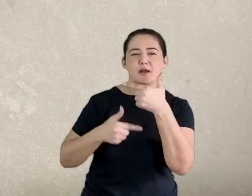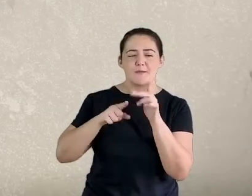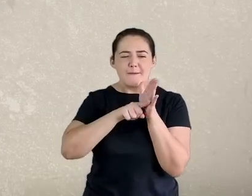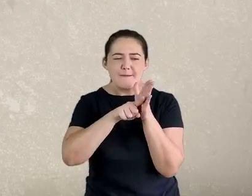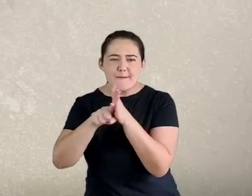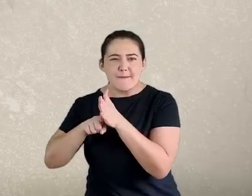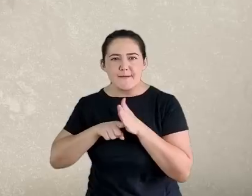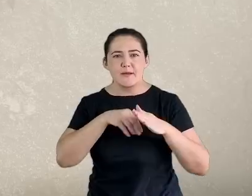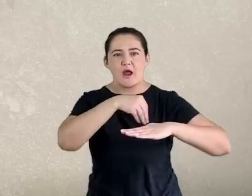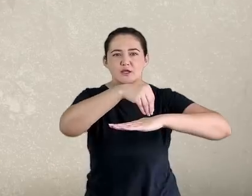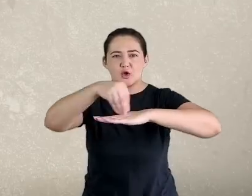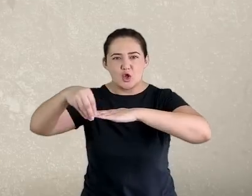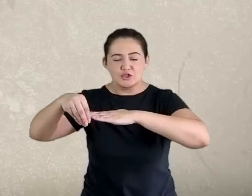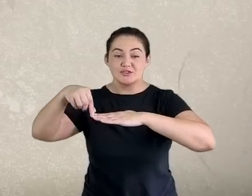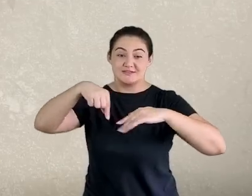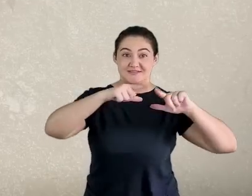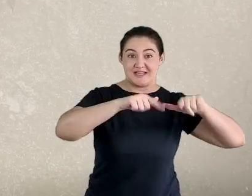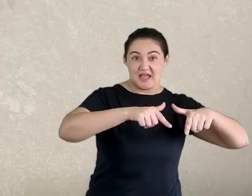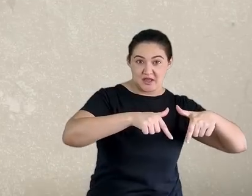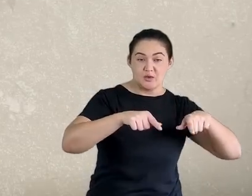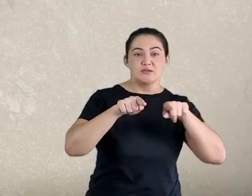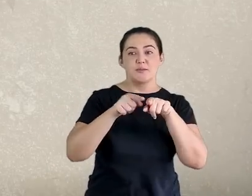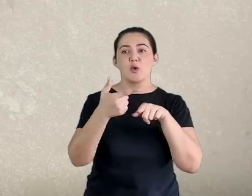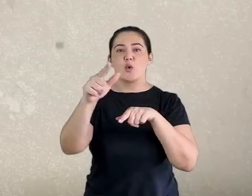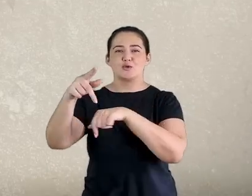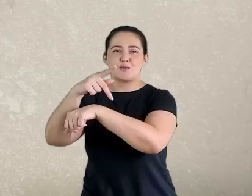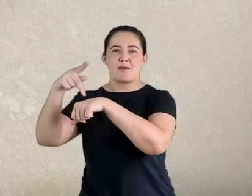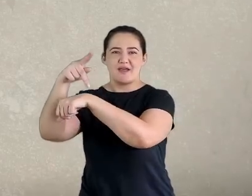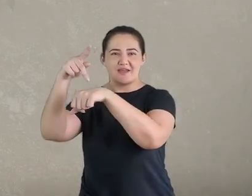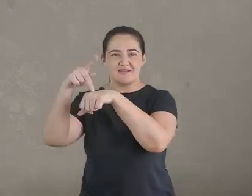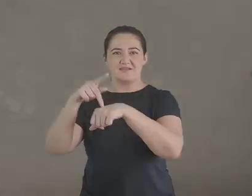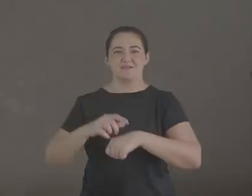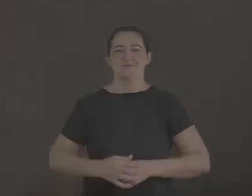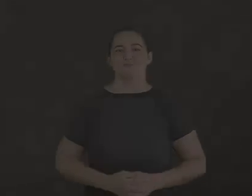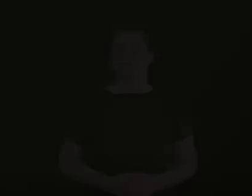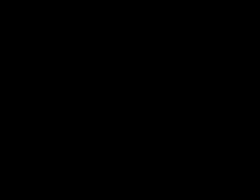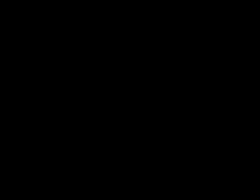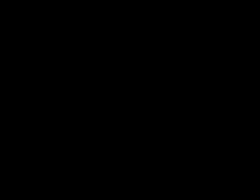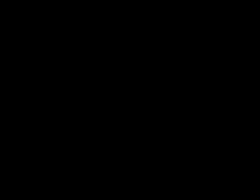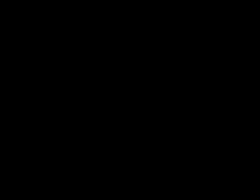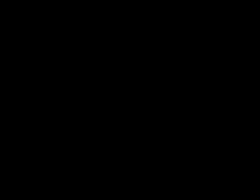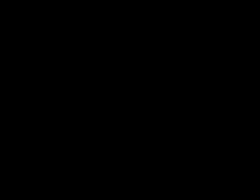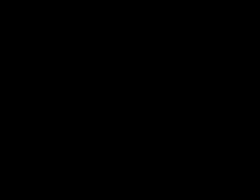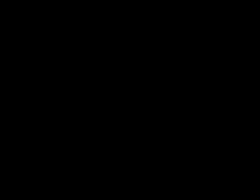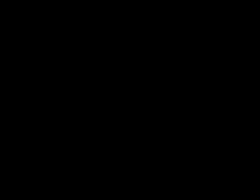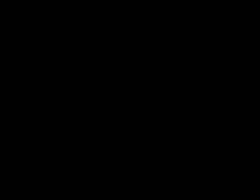pesquisas arqueológicas, tanto em Israel quanto em outros países, como na Jordânia, por exemplo.